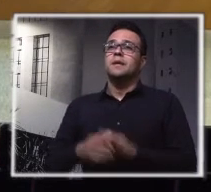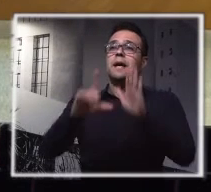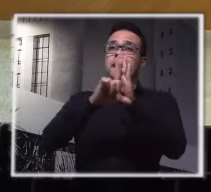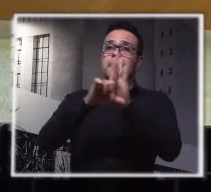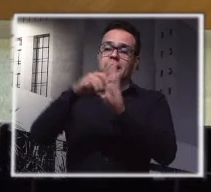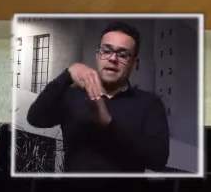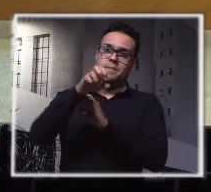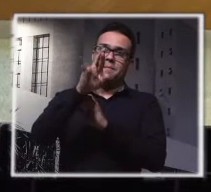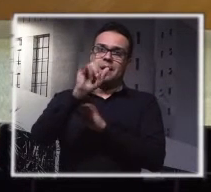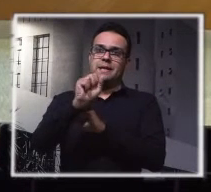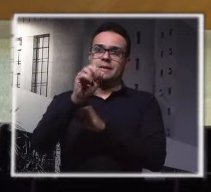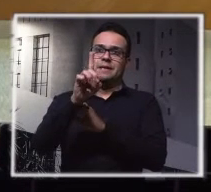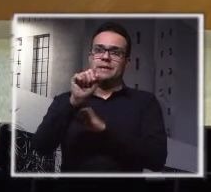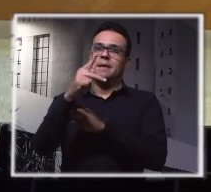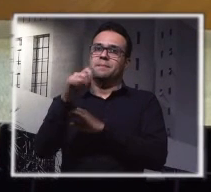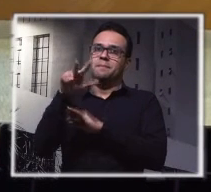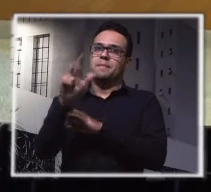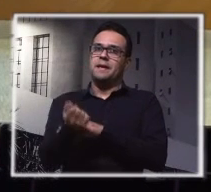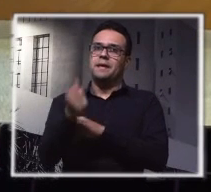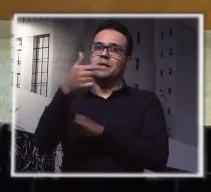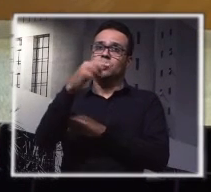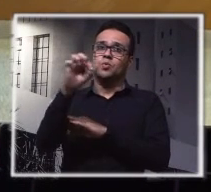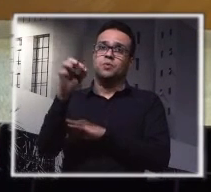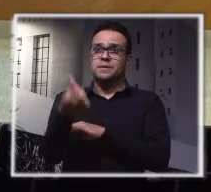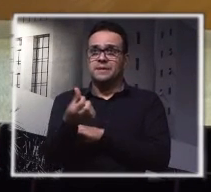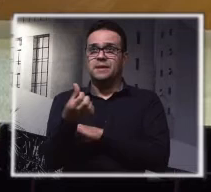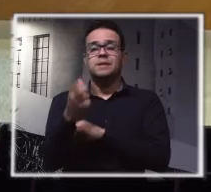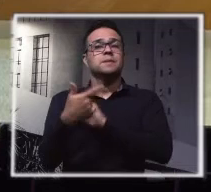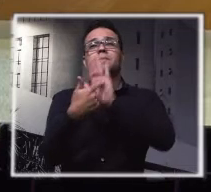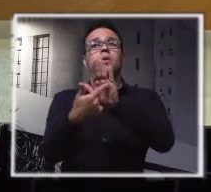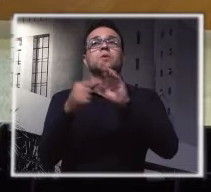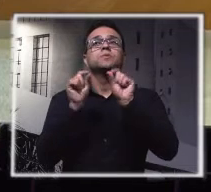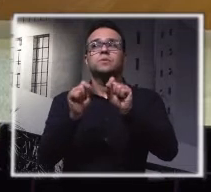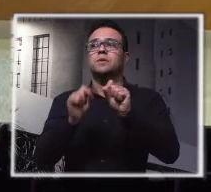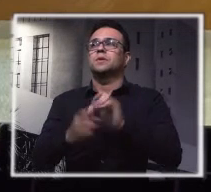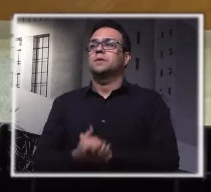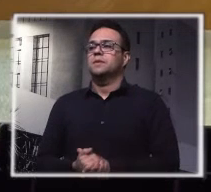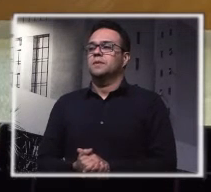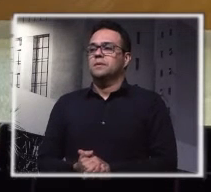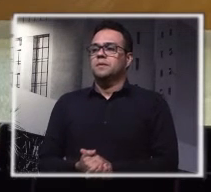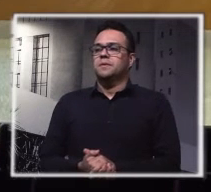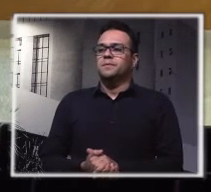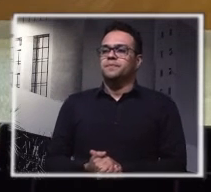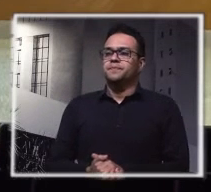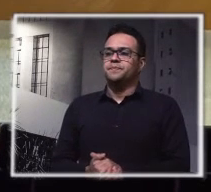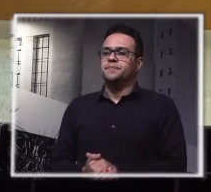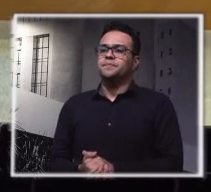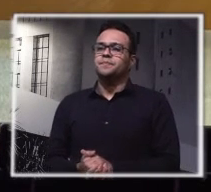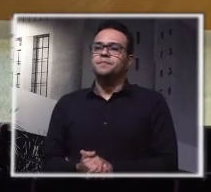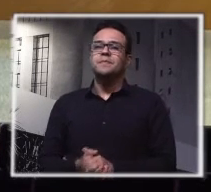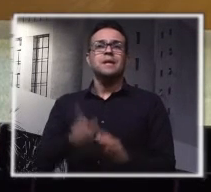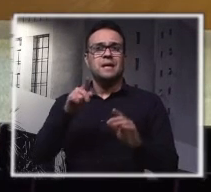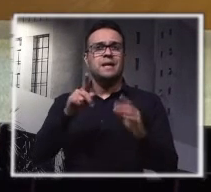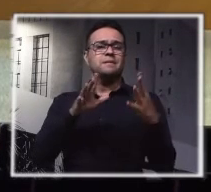Penha, Lei 11.340, de 2006, veio trazer é o quê? É trazer esse